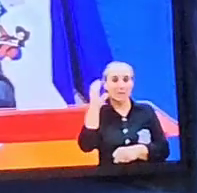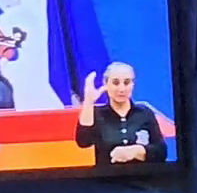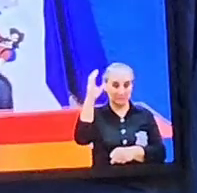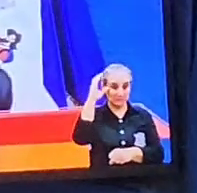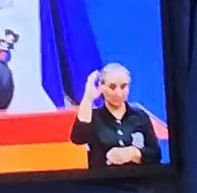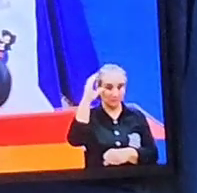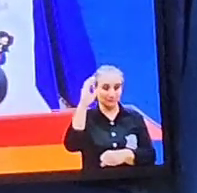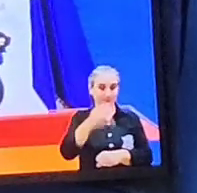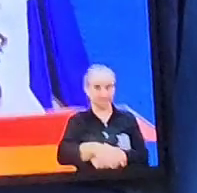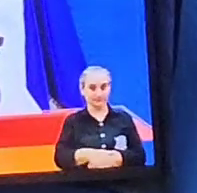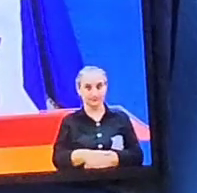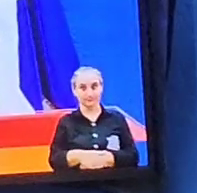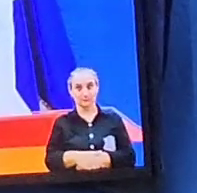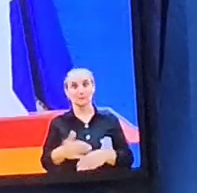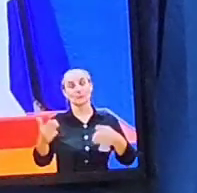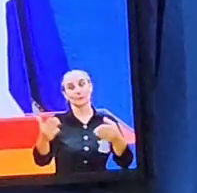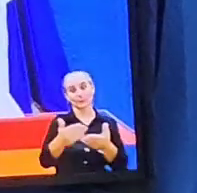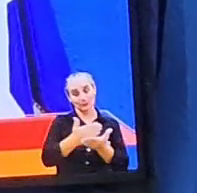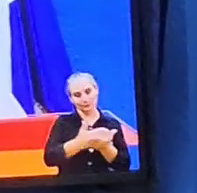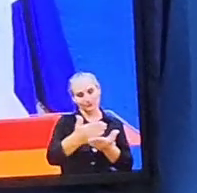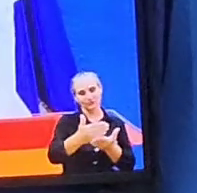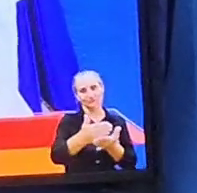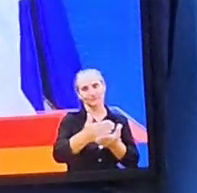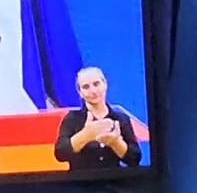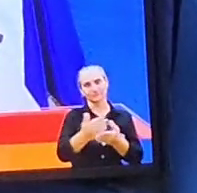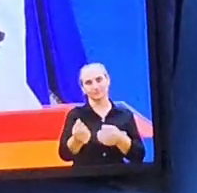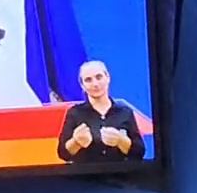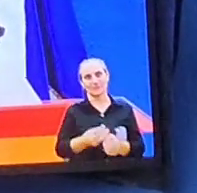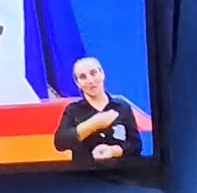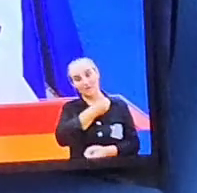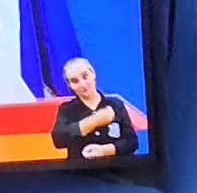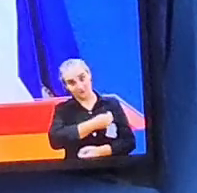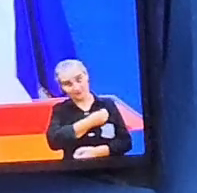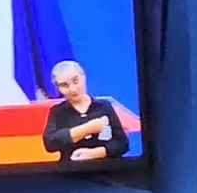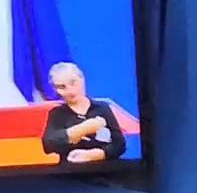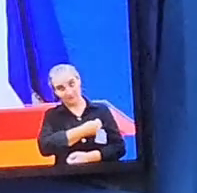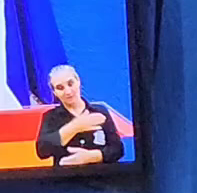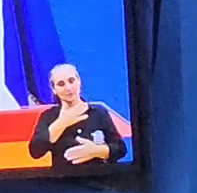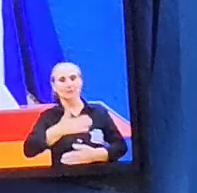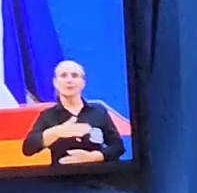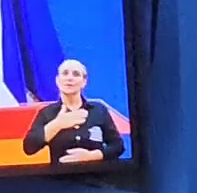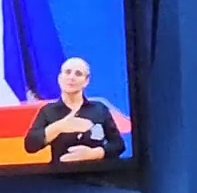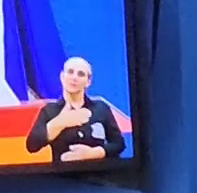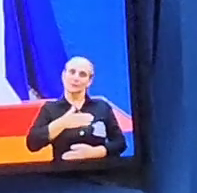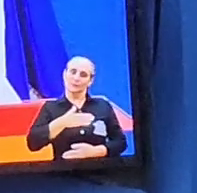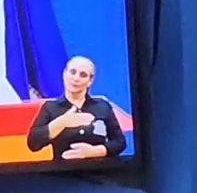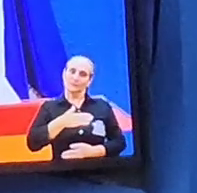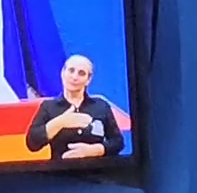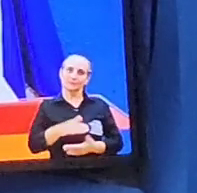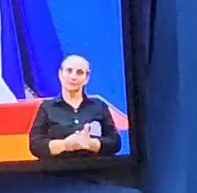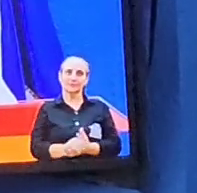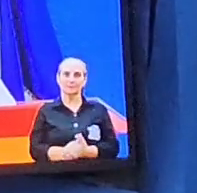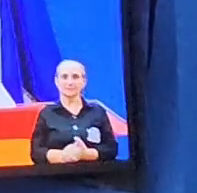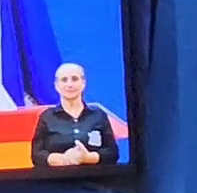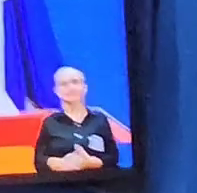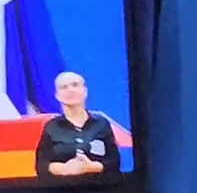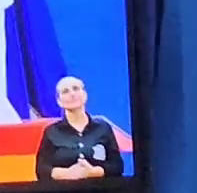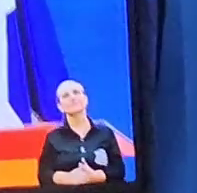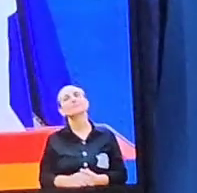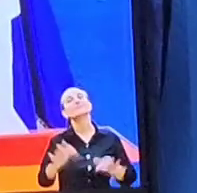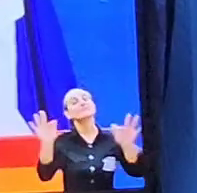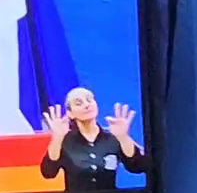possam, de hoje em diante, retomar suas vidas com tranquilidade, satisfeitos por